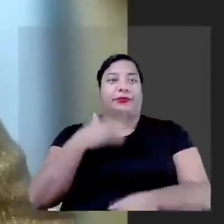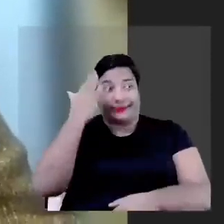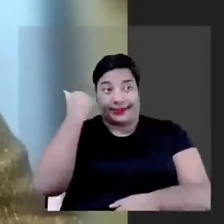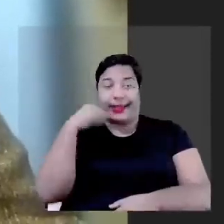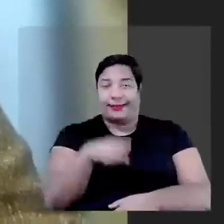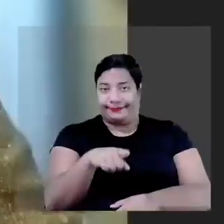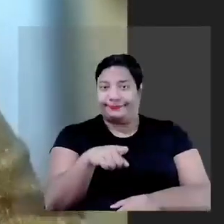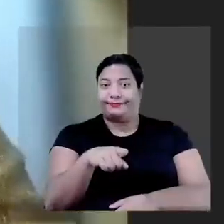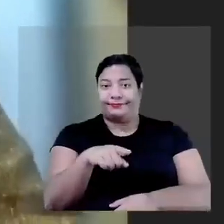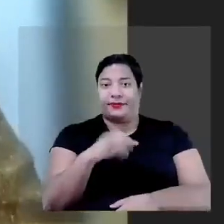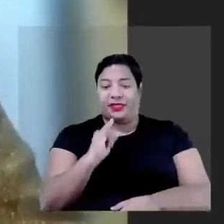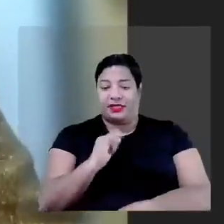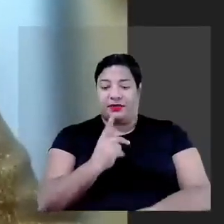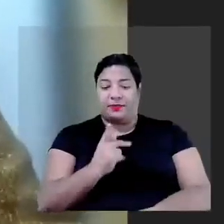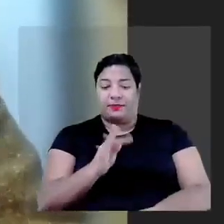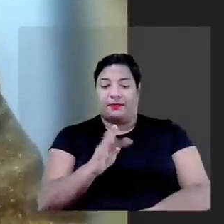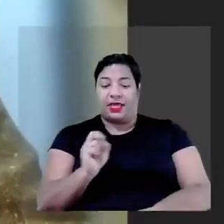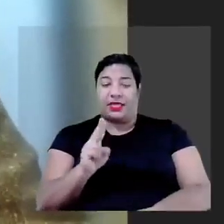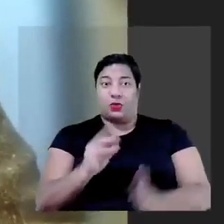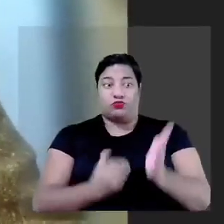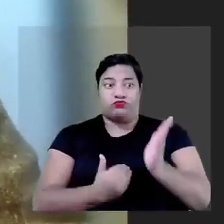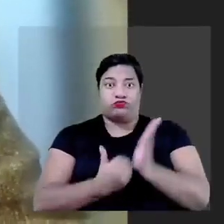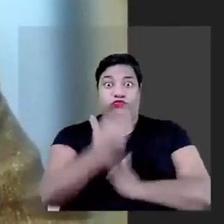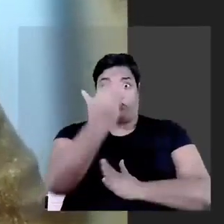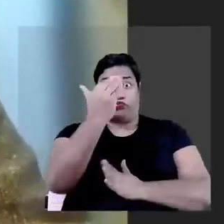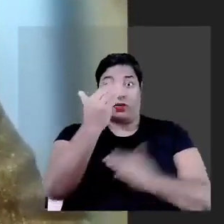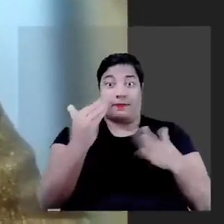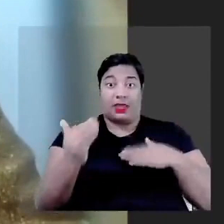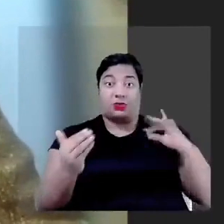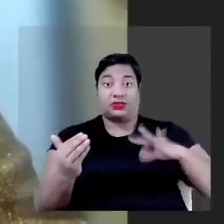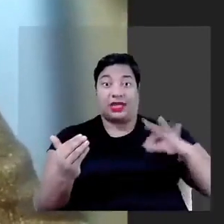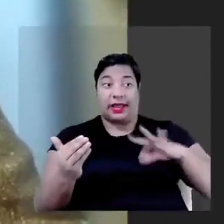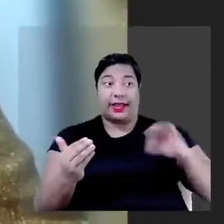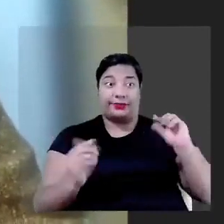Quando o IPTU sobe X% e o meu salário Y.